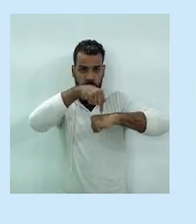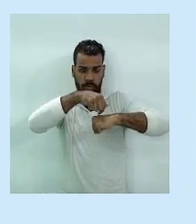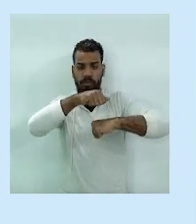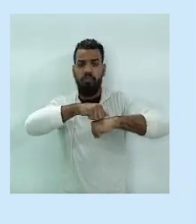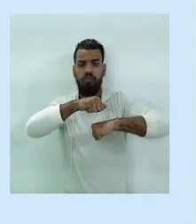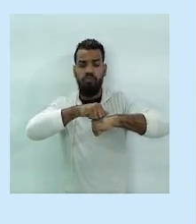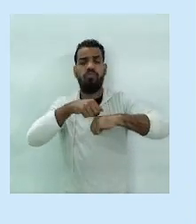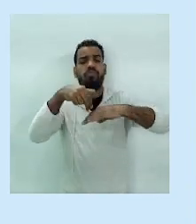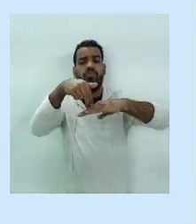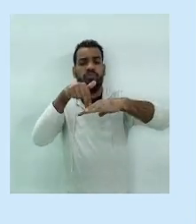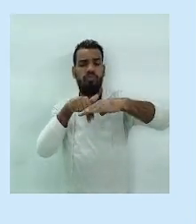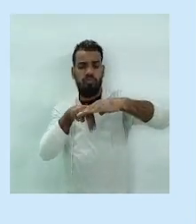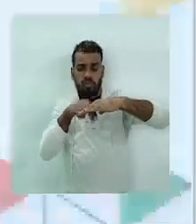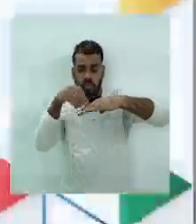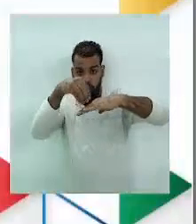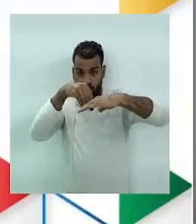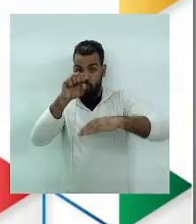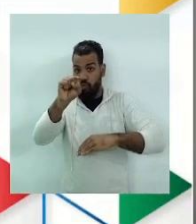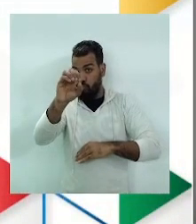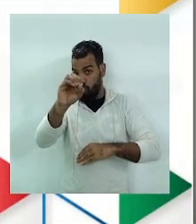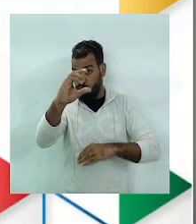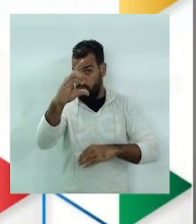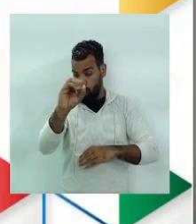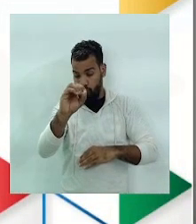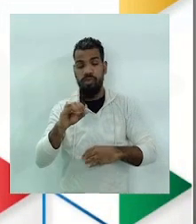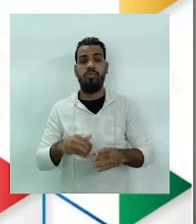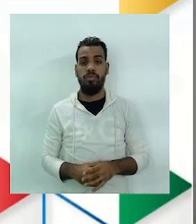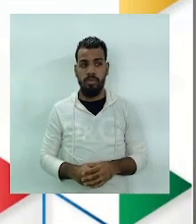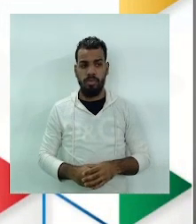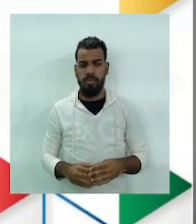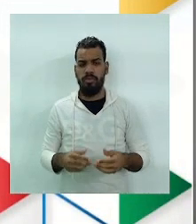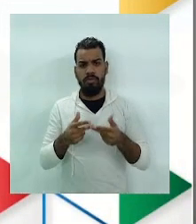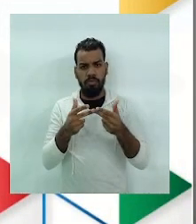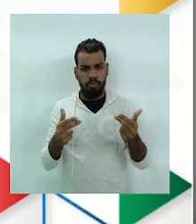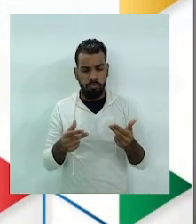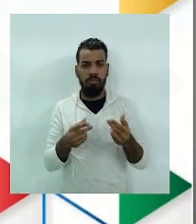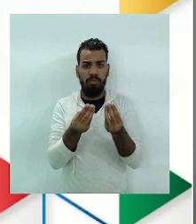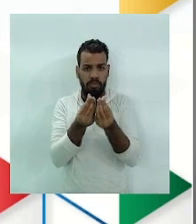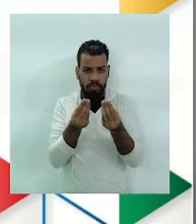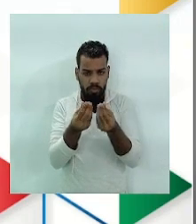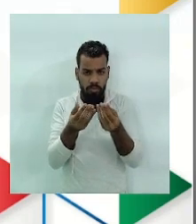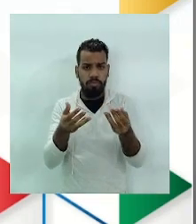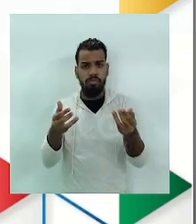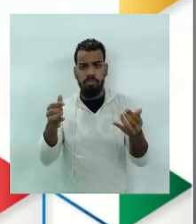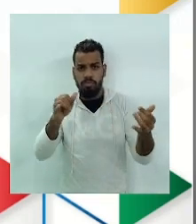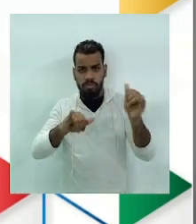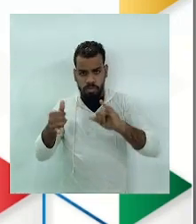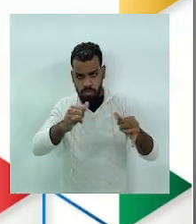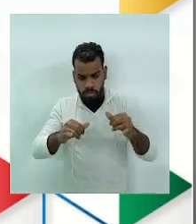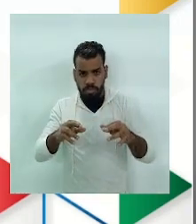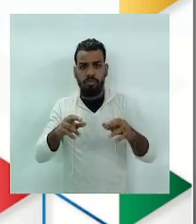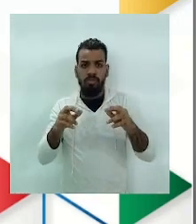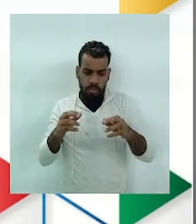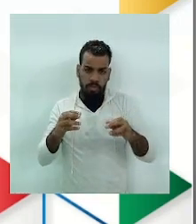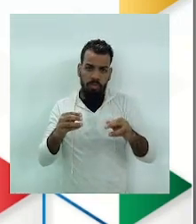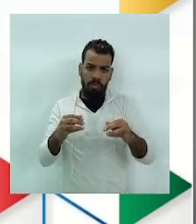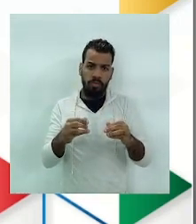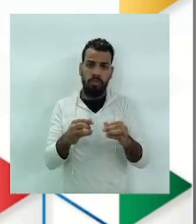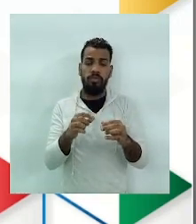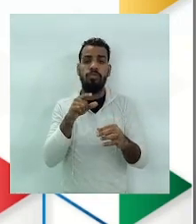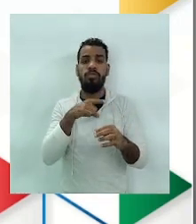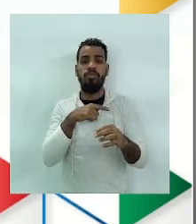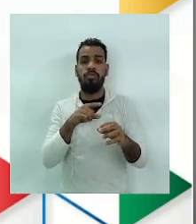e o solo. As rochas são formadas por minerais, substâncias químicas sólidas e geralmente de